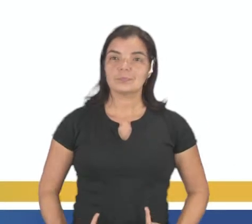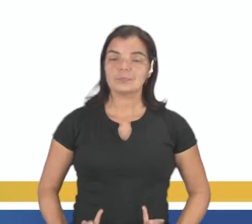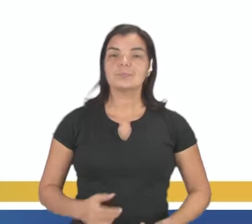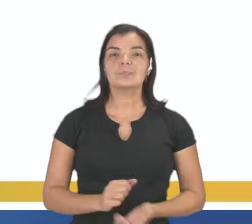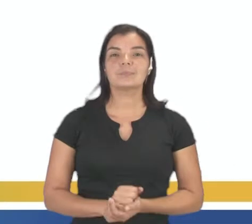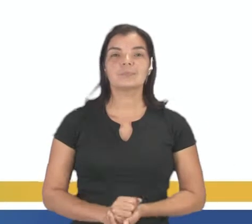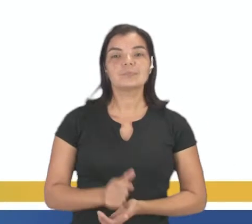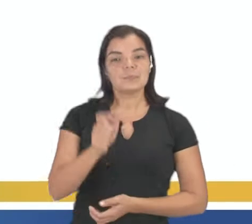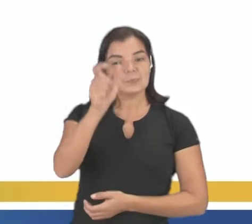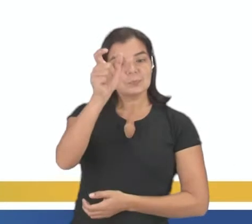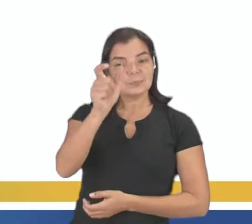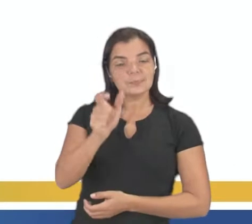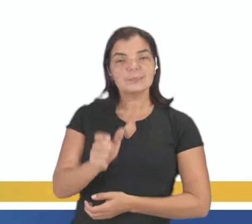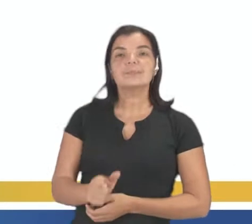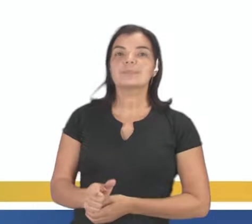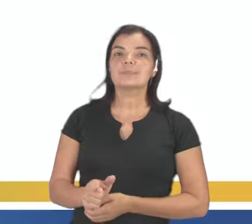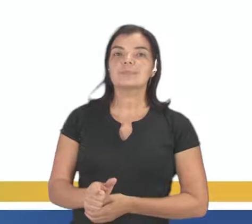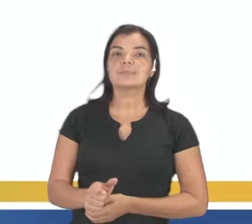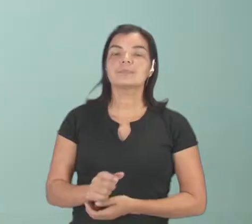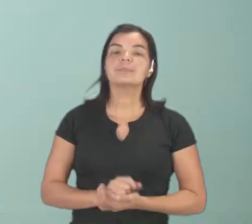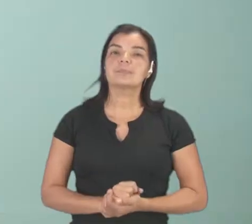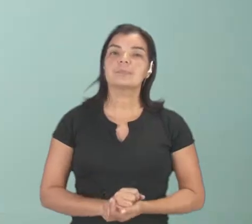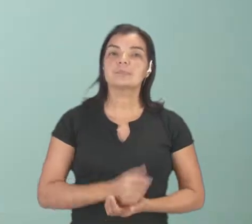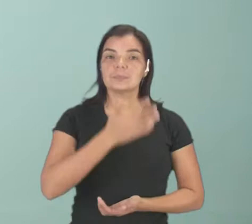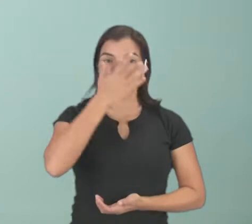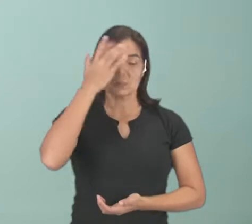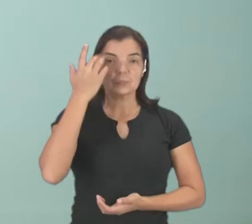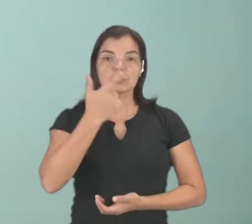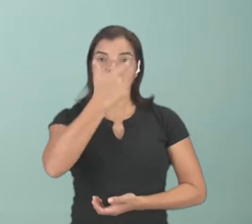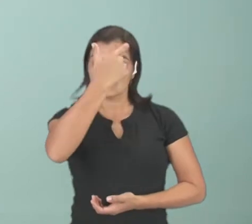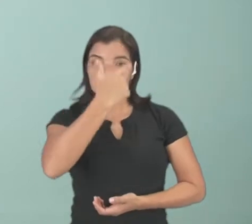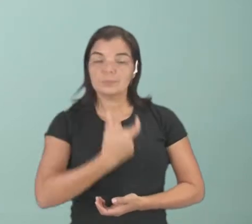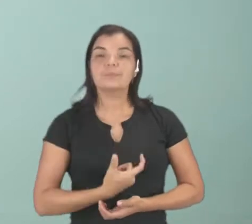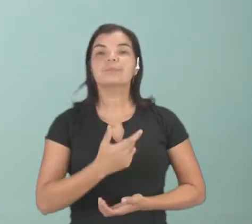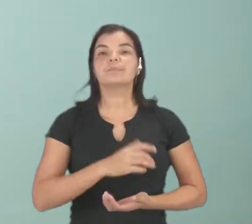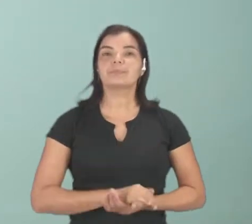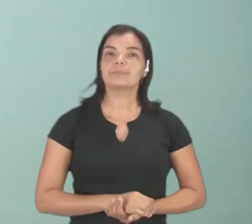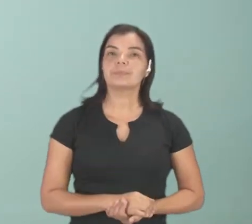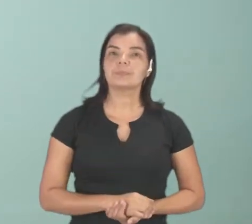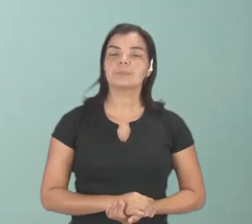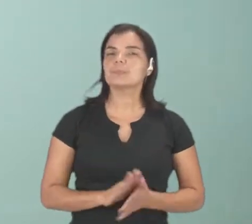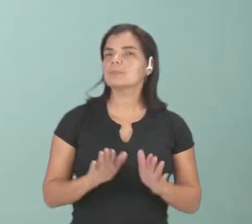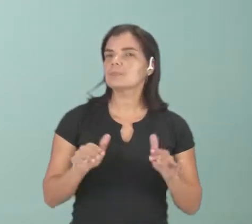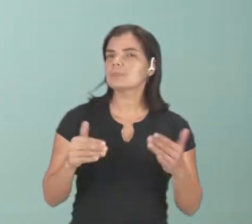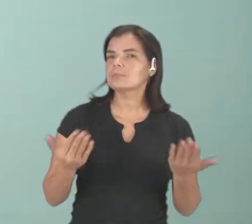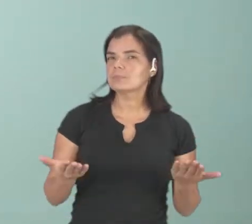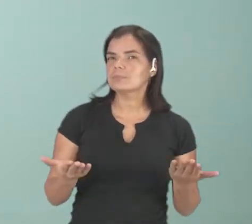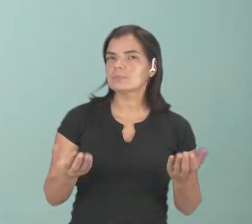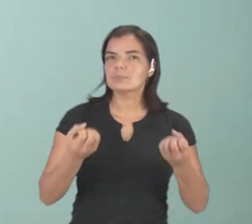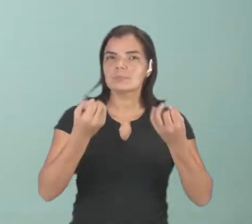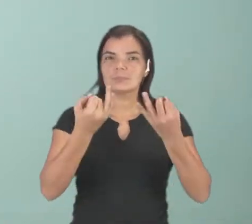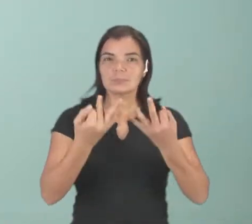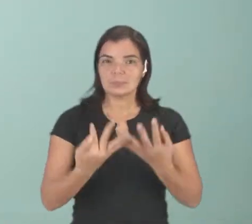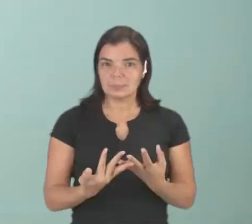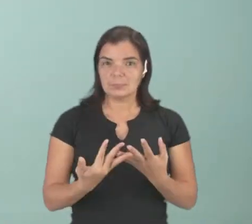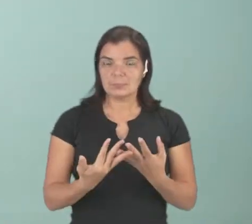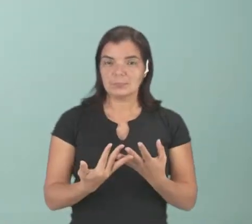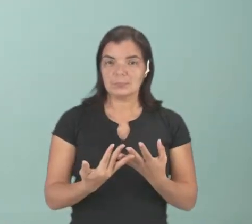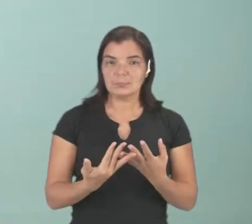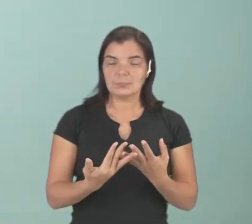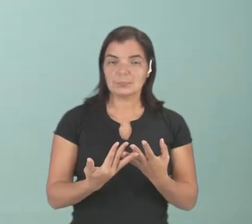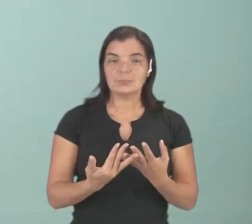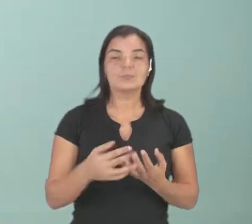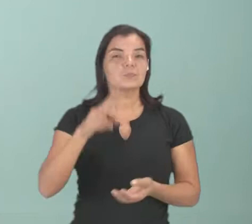do ser humano, daquele que é humano. Qual seria a definição de ser humano? Vamos